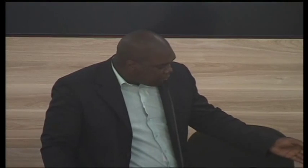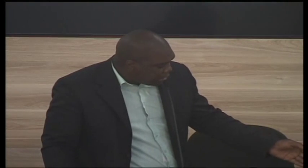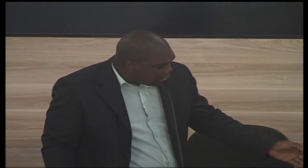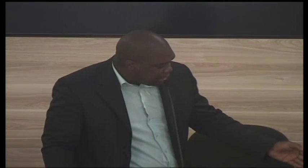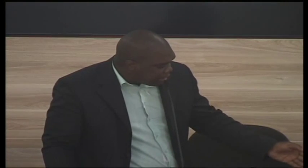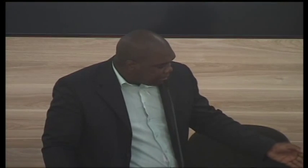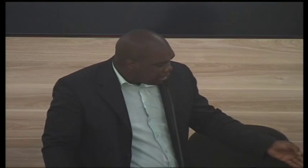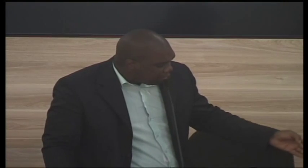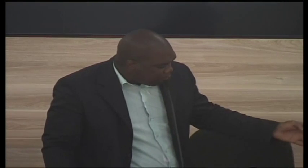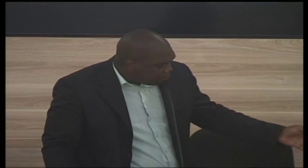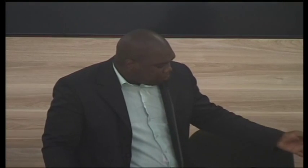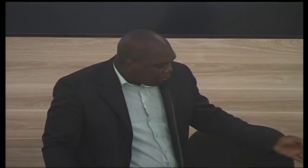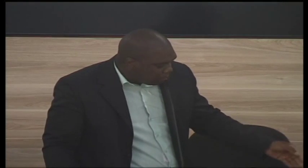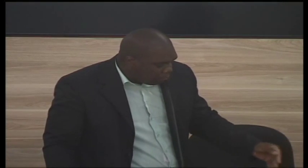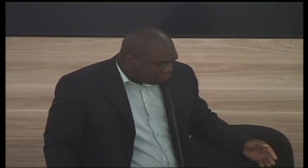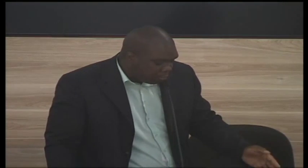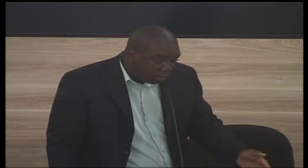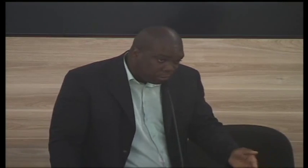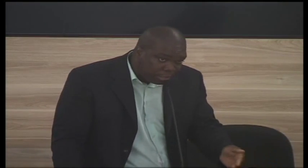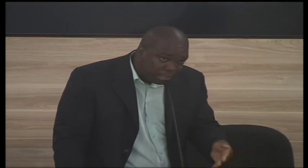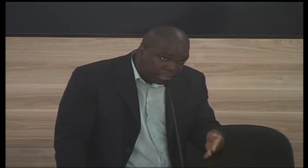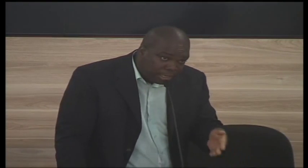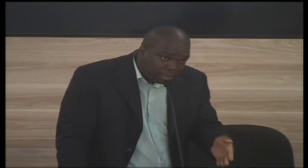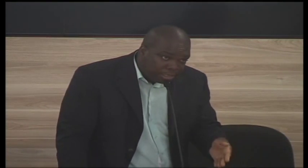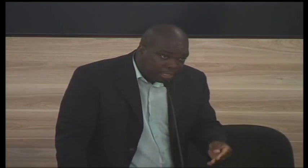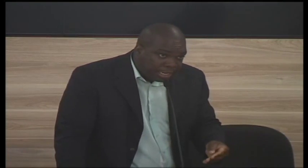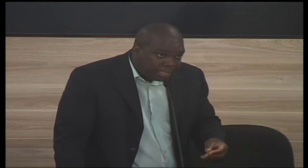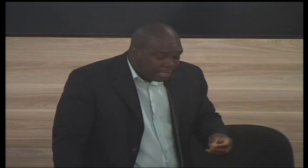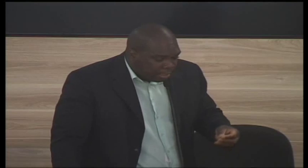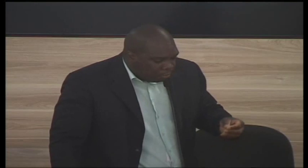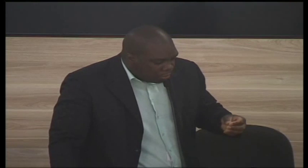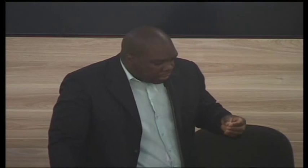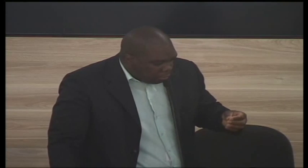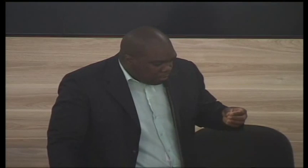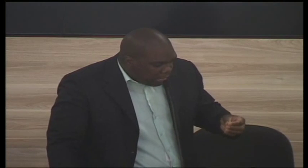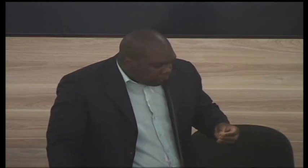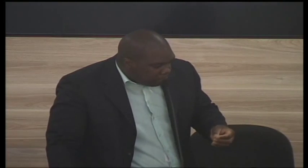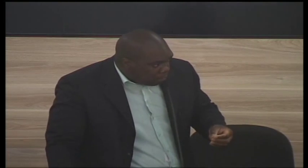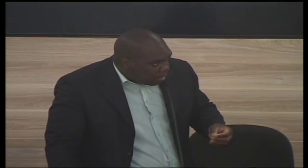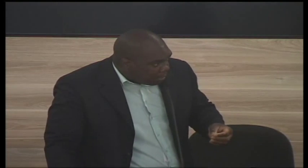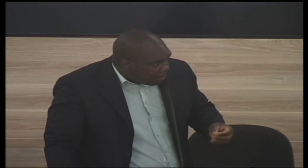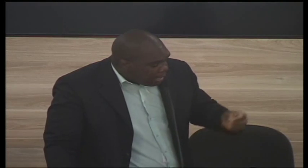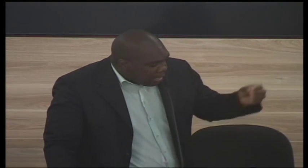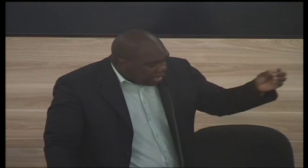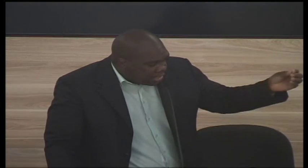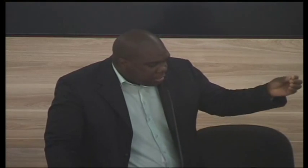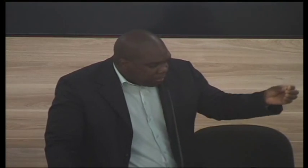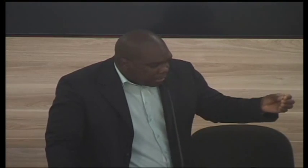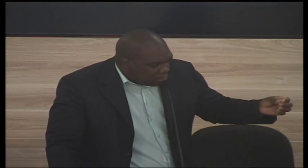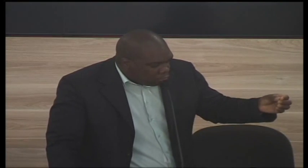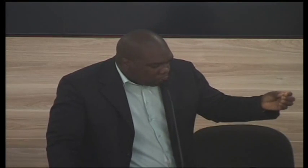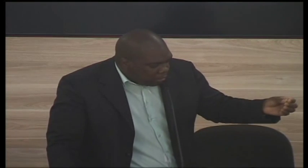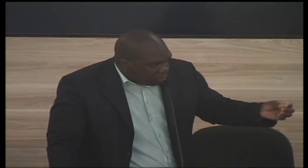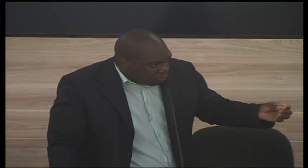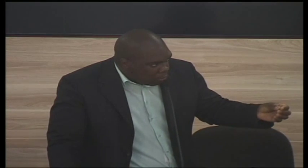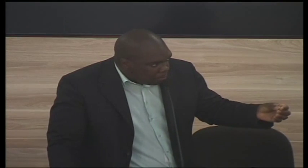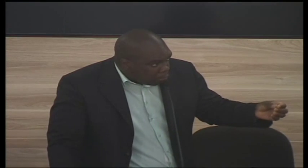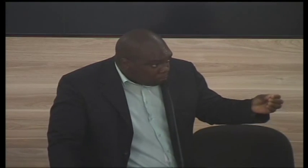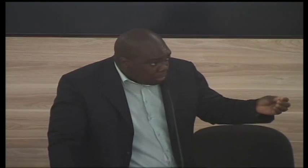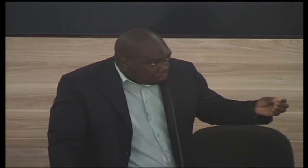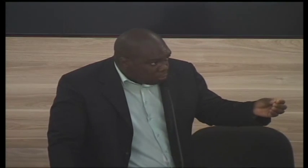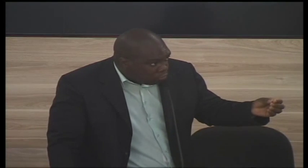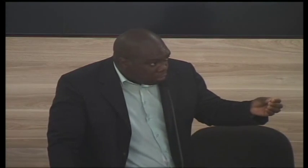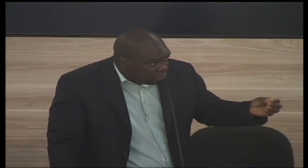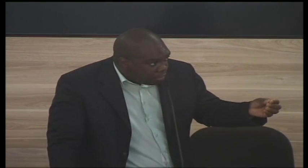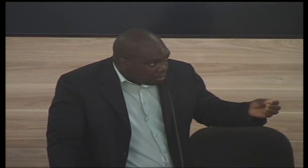falou também de algumas residências também que já foi procurado por alguns moradores da nossa cidade, onde tem o mesmo problema. Recentemente, num